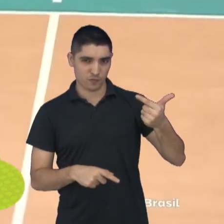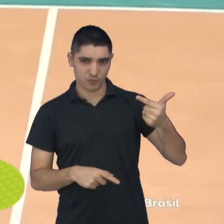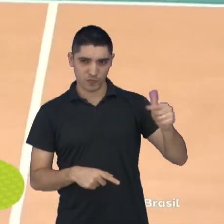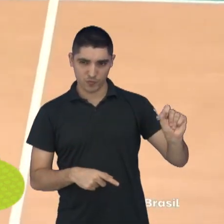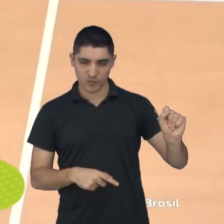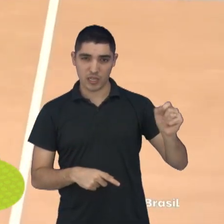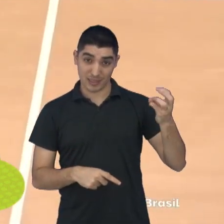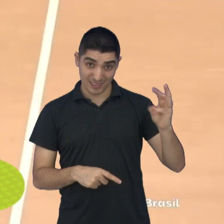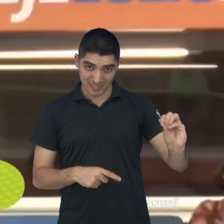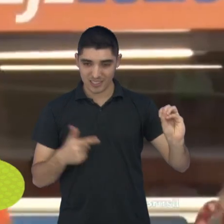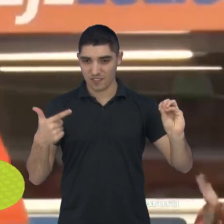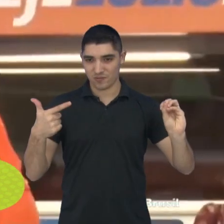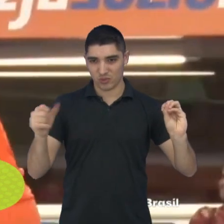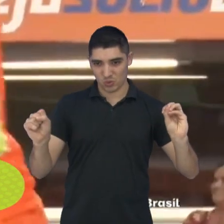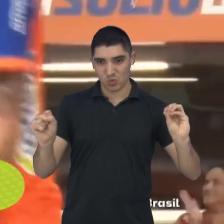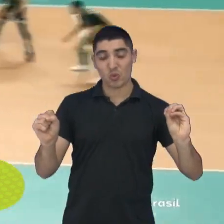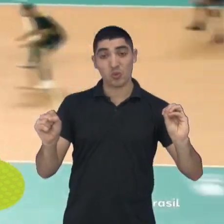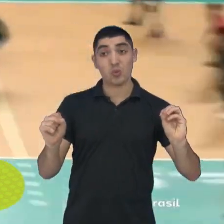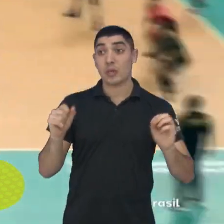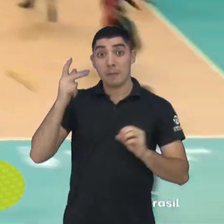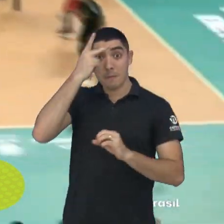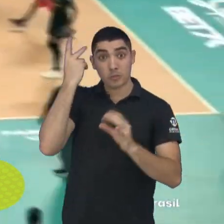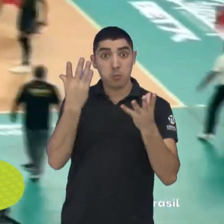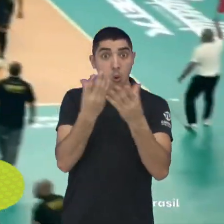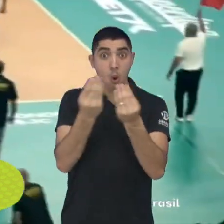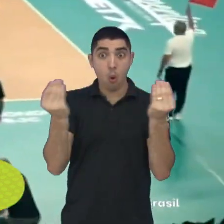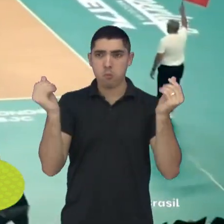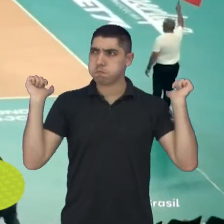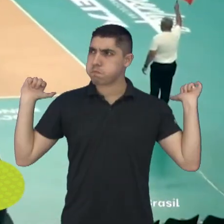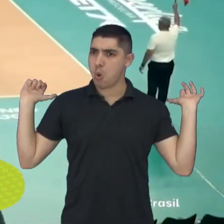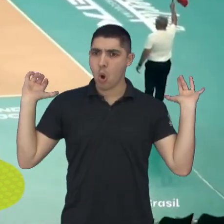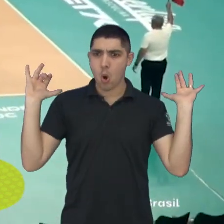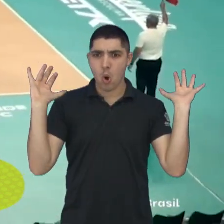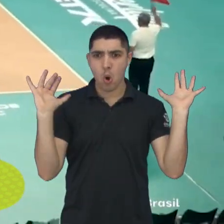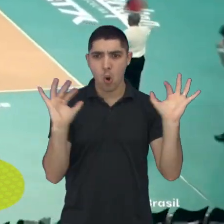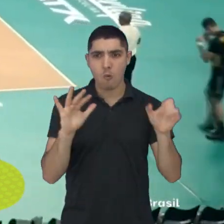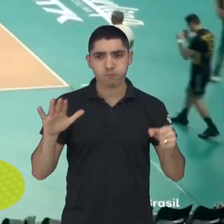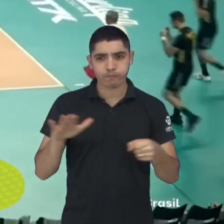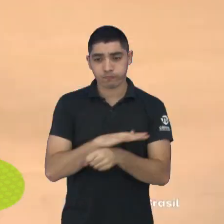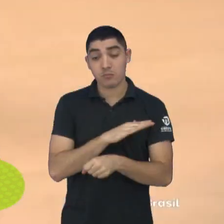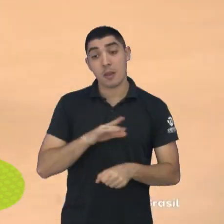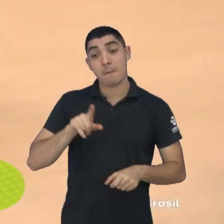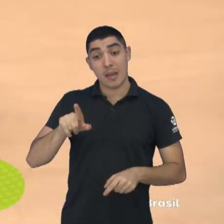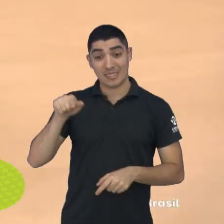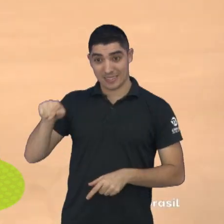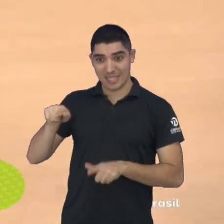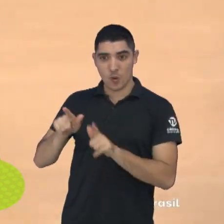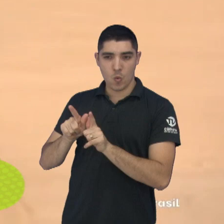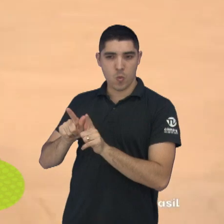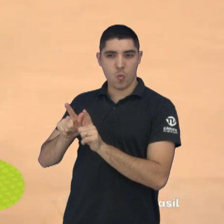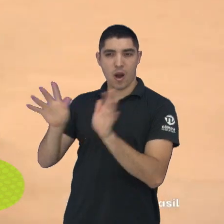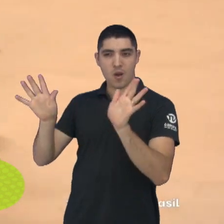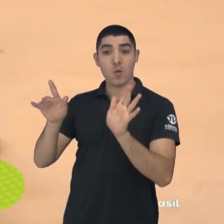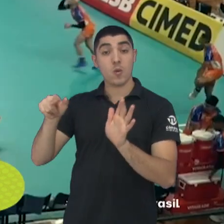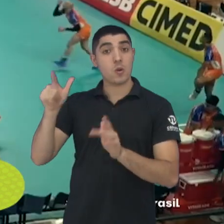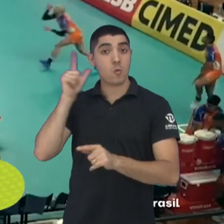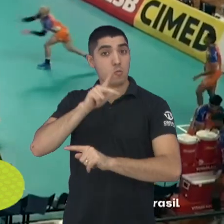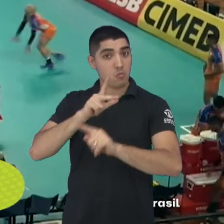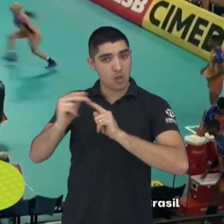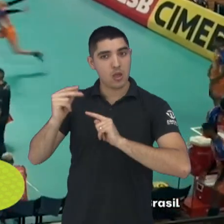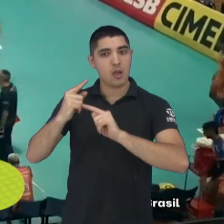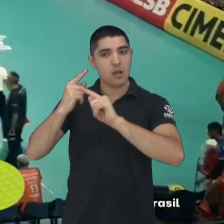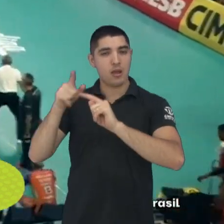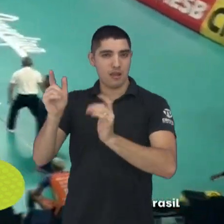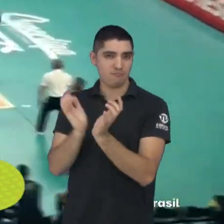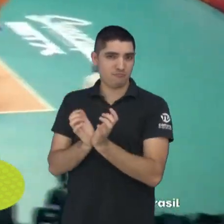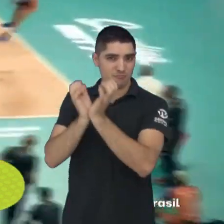bom público lá, a expectativa era de uma vitória, em que pese a equipe do Guarulhos ser o atual campeão paulista, eliminou o São José na